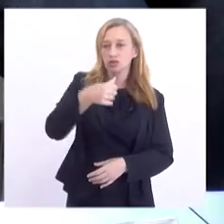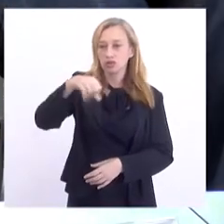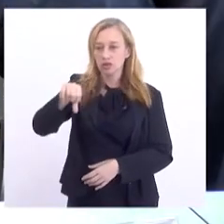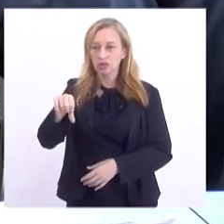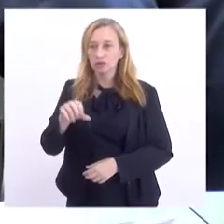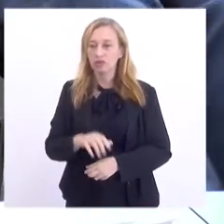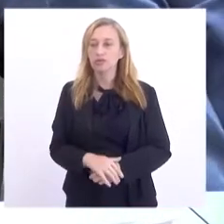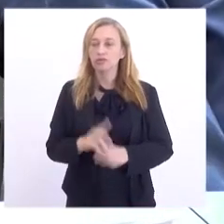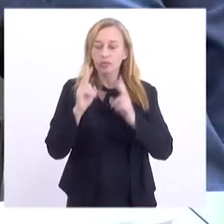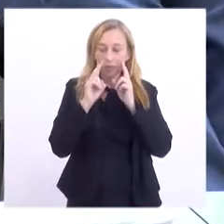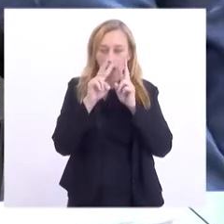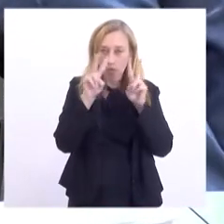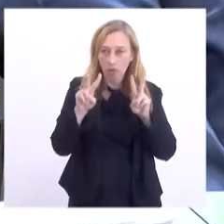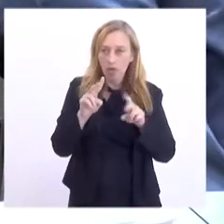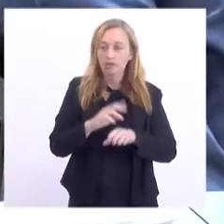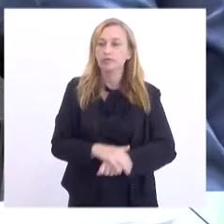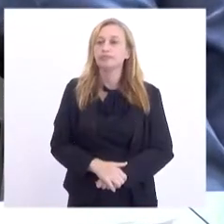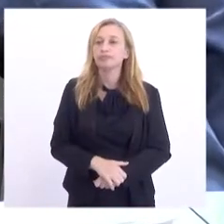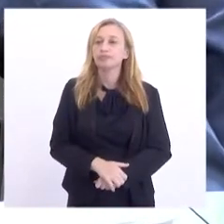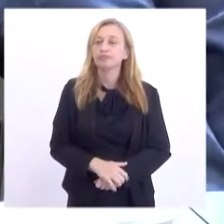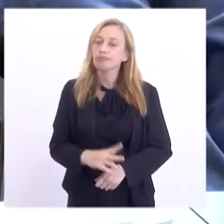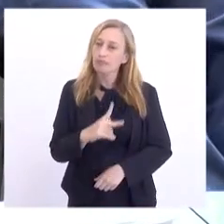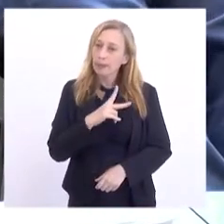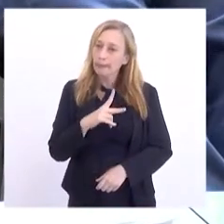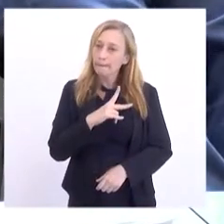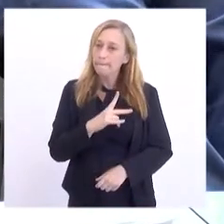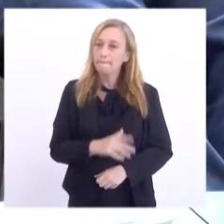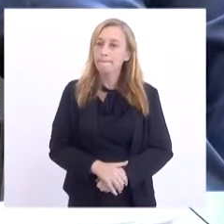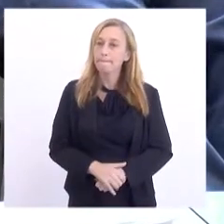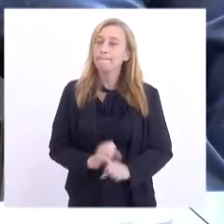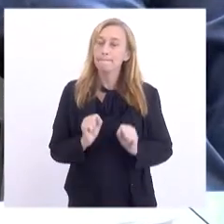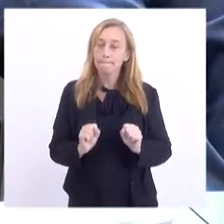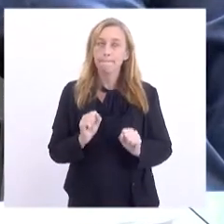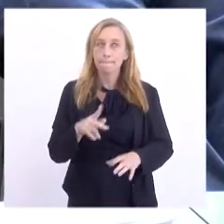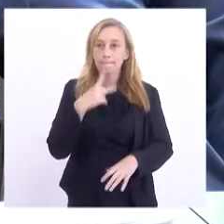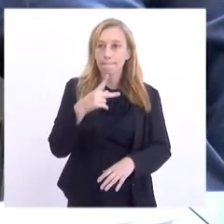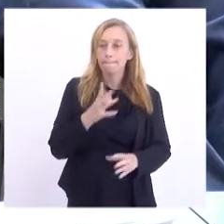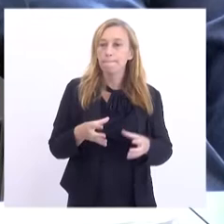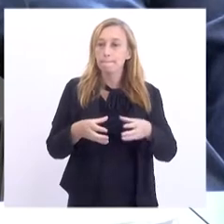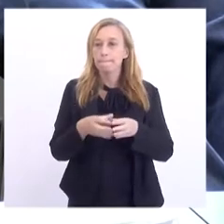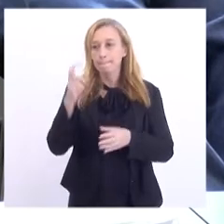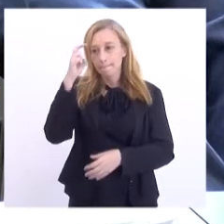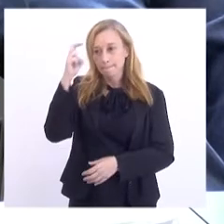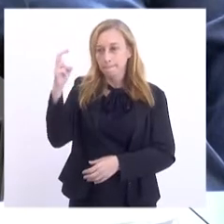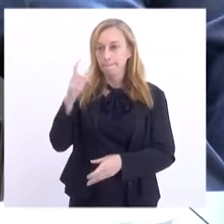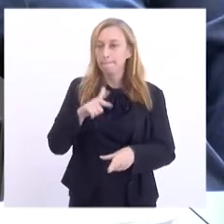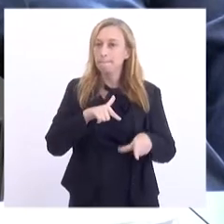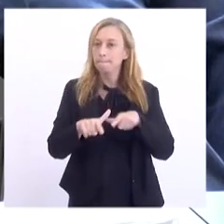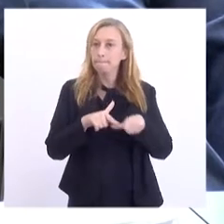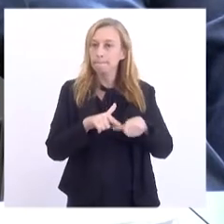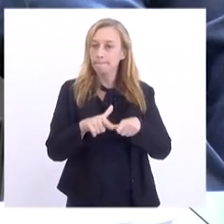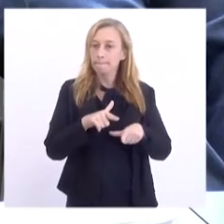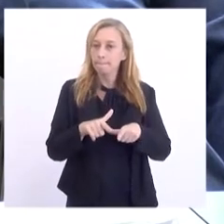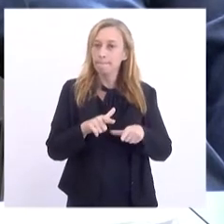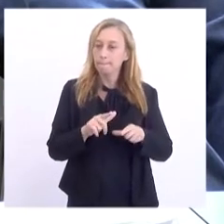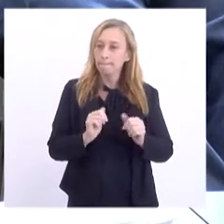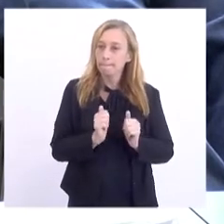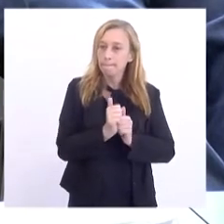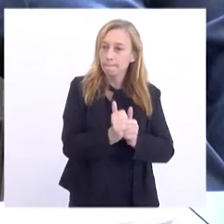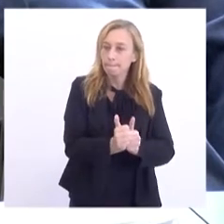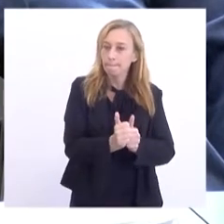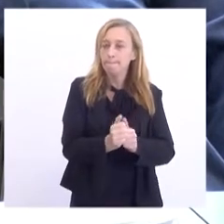esse olhar de repente particularmente Podemos até o órgão de inteligência e trabalha em sintonia